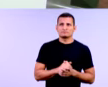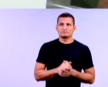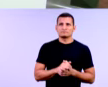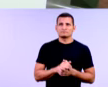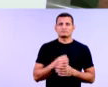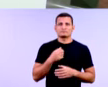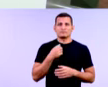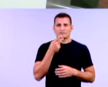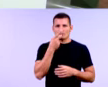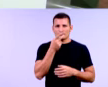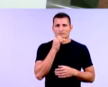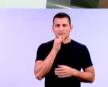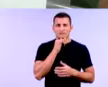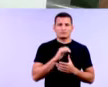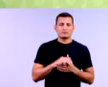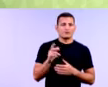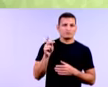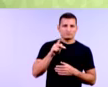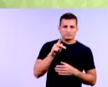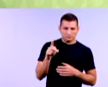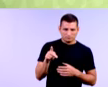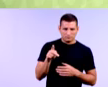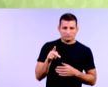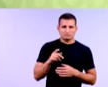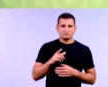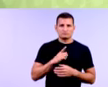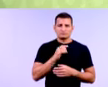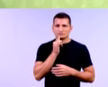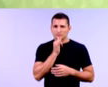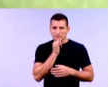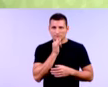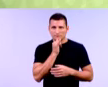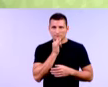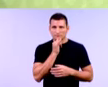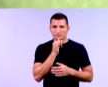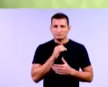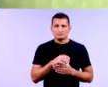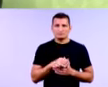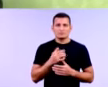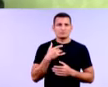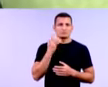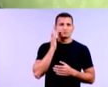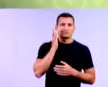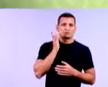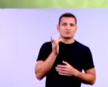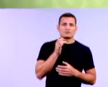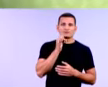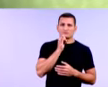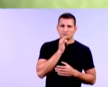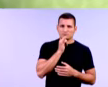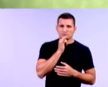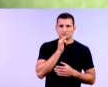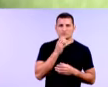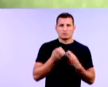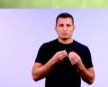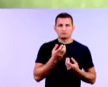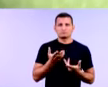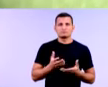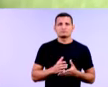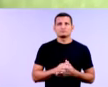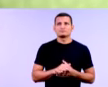longe, aí eu falo assim, a professora Tayane está meia triste. Gente do céu, aí eu não sei se ela está triste da cintura para cima ou da cintura para